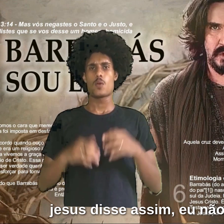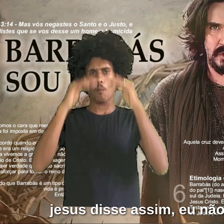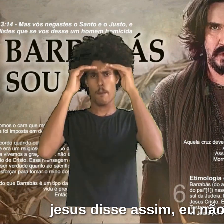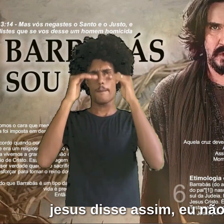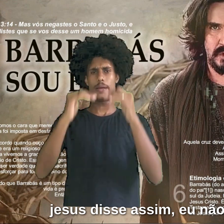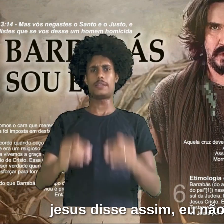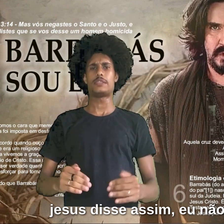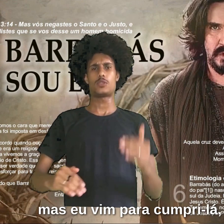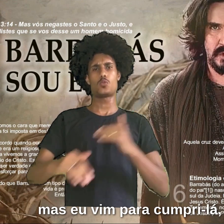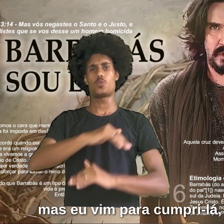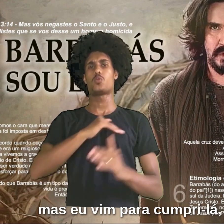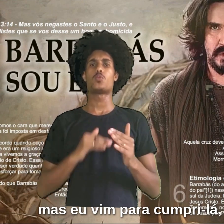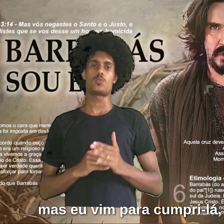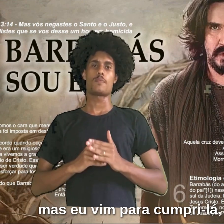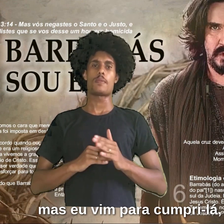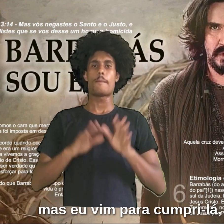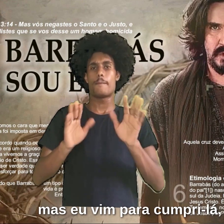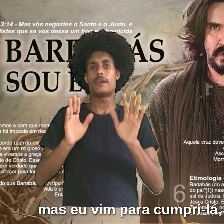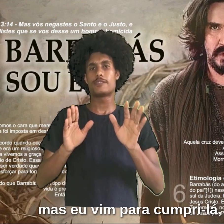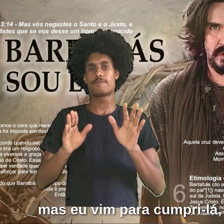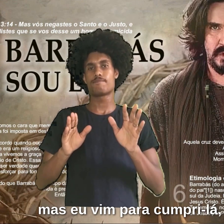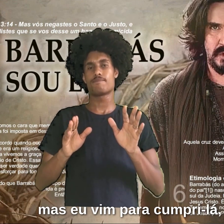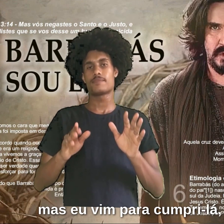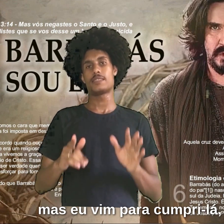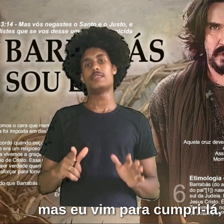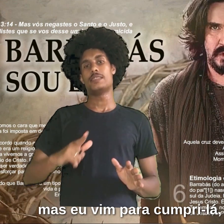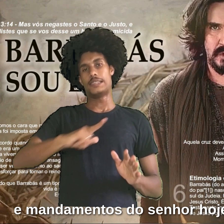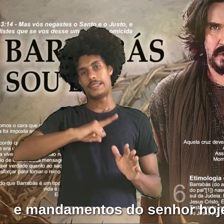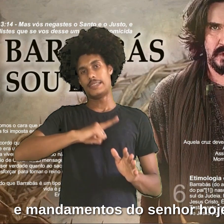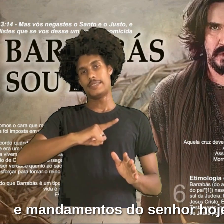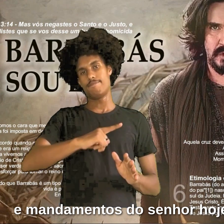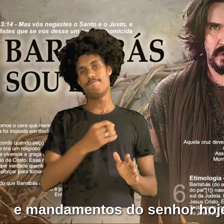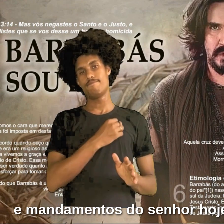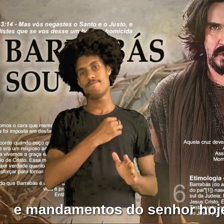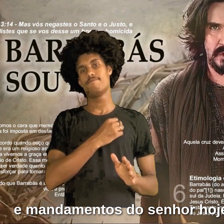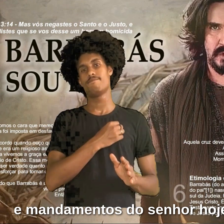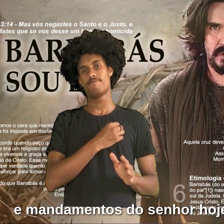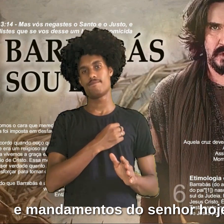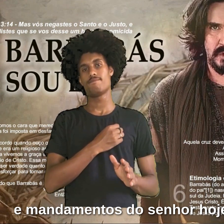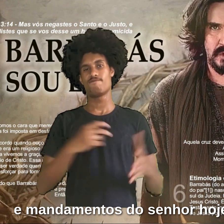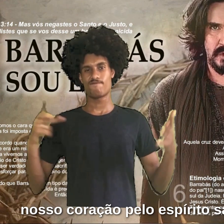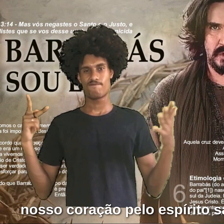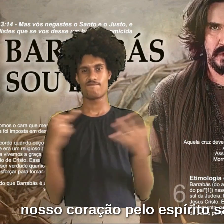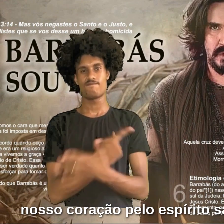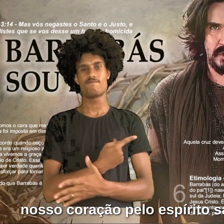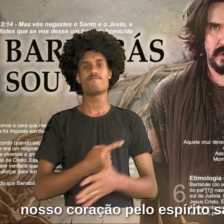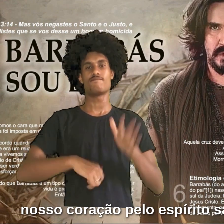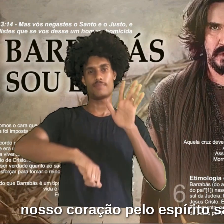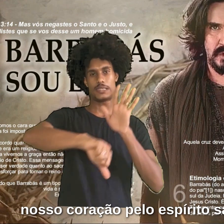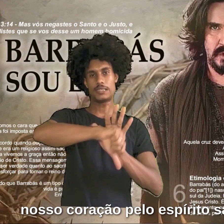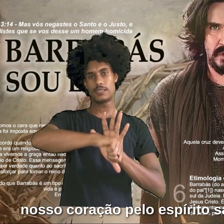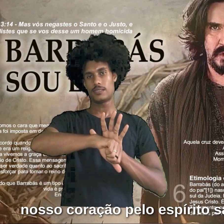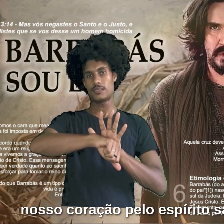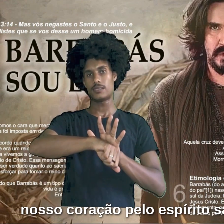vim revogar a lei, mas eu vim para cumpri-la. As leis, os estatutos, os mandamentos do Senhor hoje estão na nossa mente e no nosso coração pelo Espírito